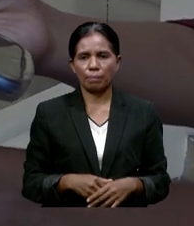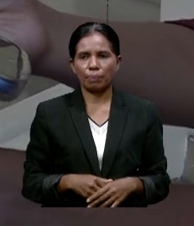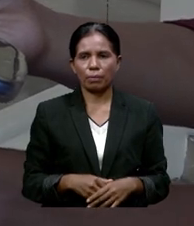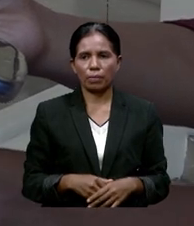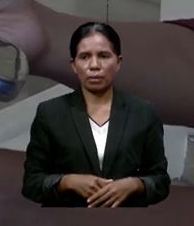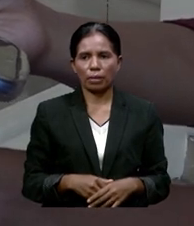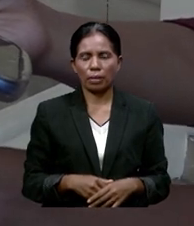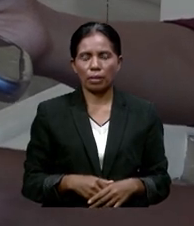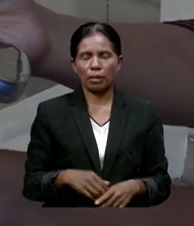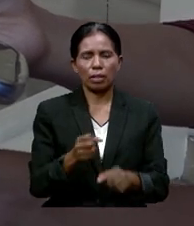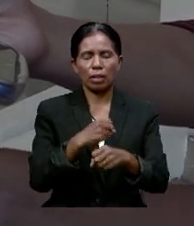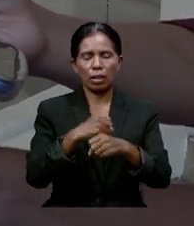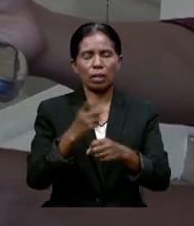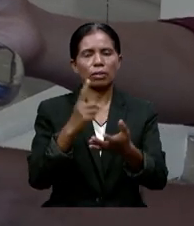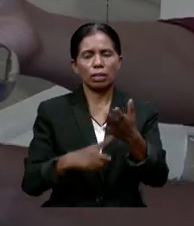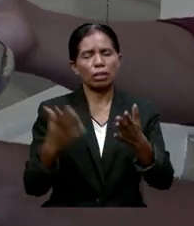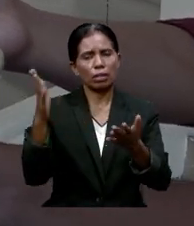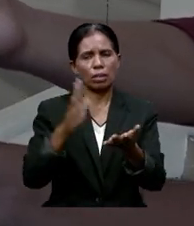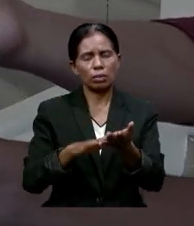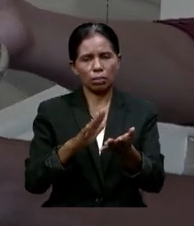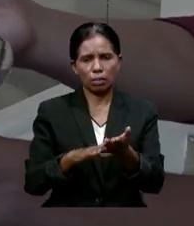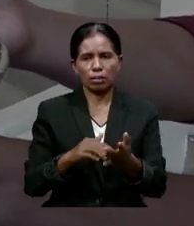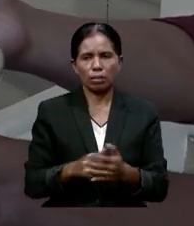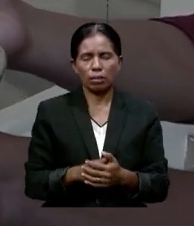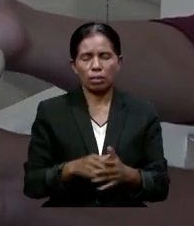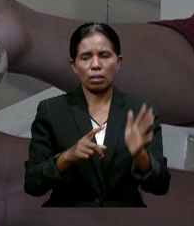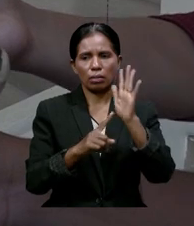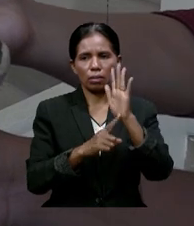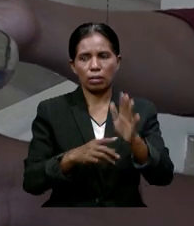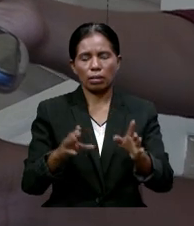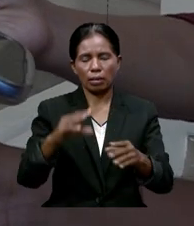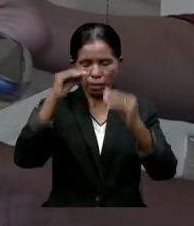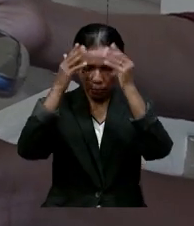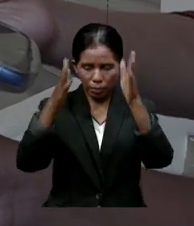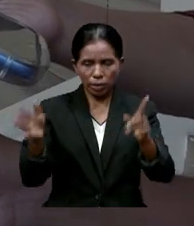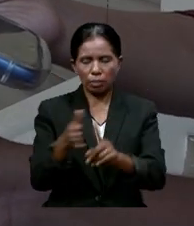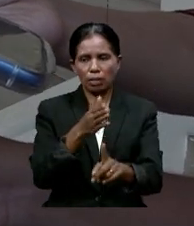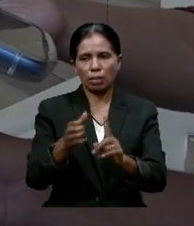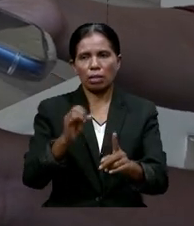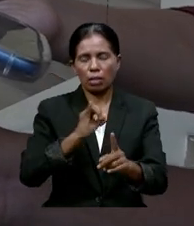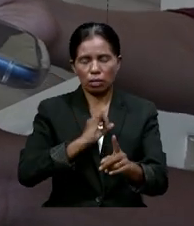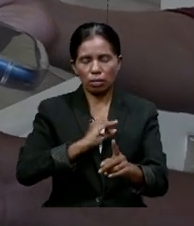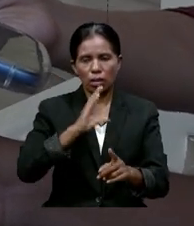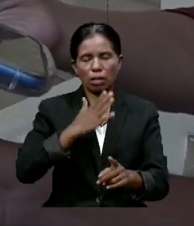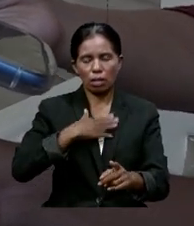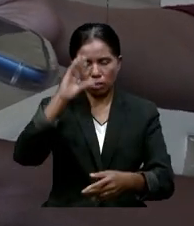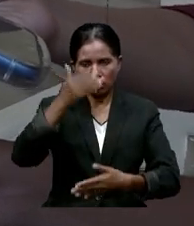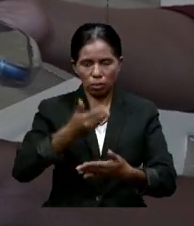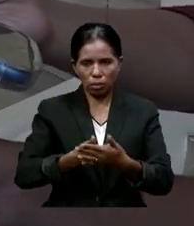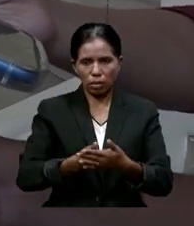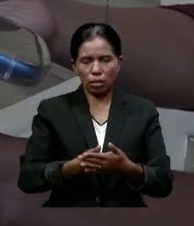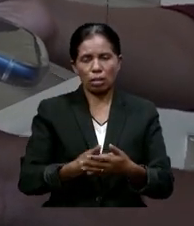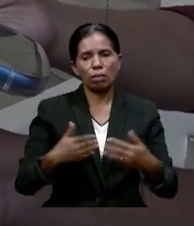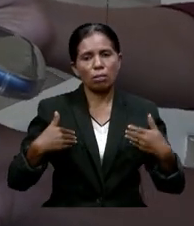Ai, Zilipi ne halo sai de escola maka. Mestre baku hali uang asane. Ai, hau ni lima ay mama roto.